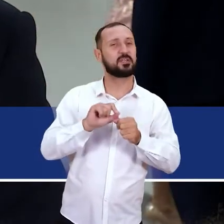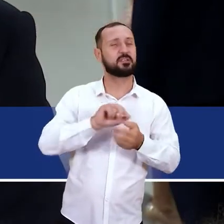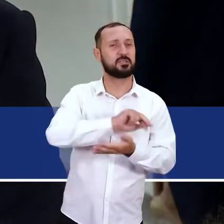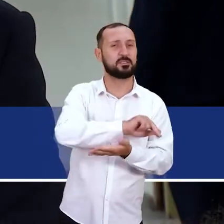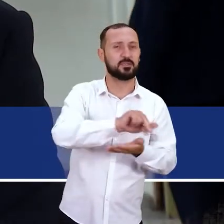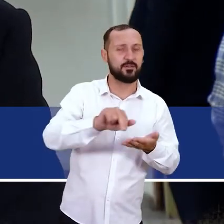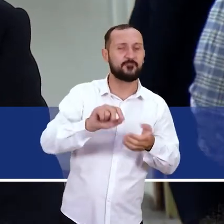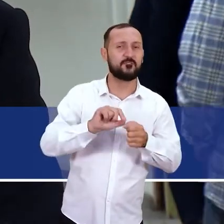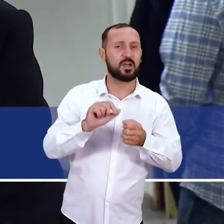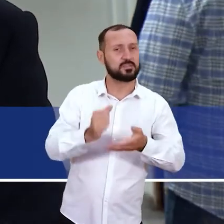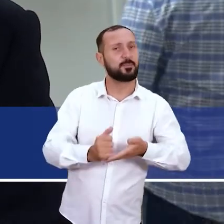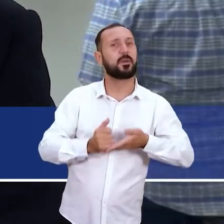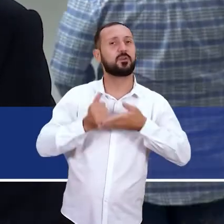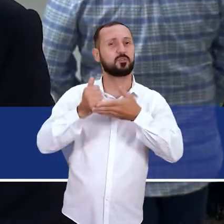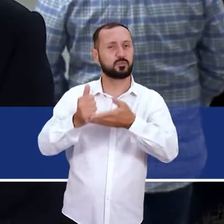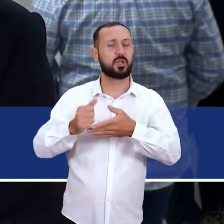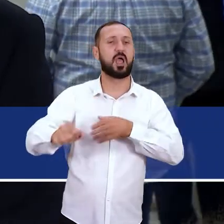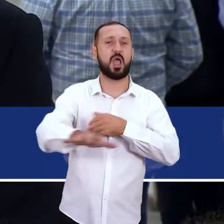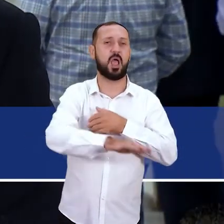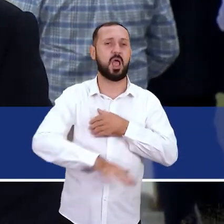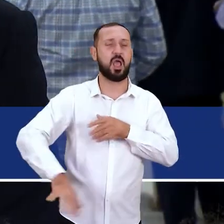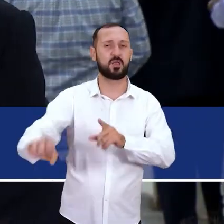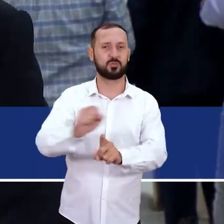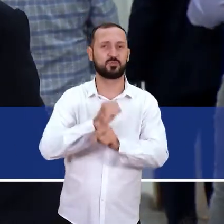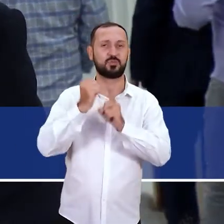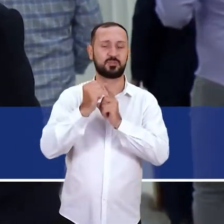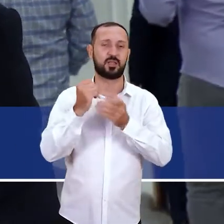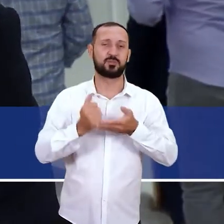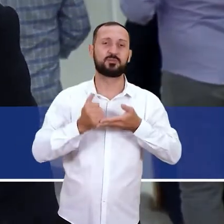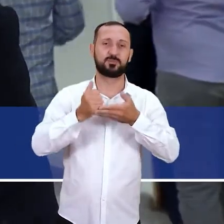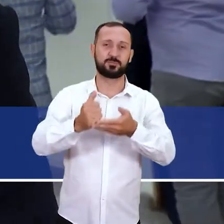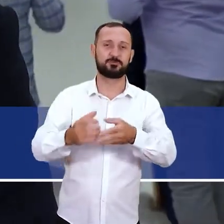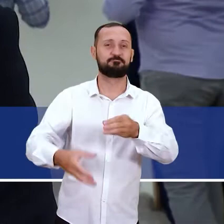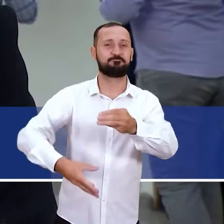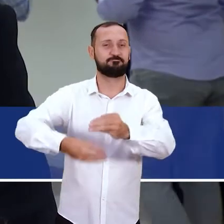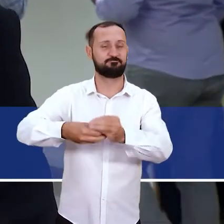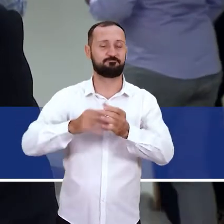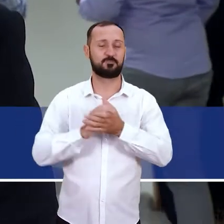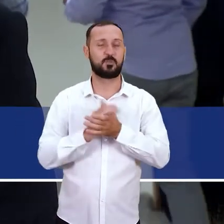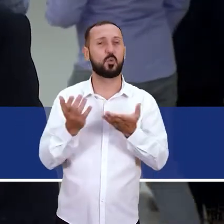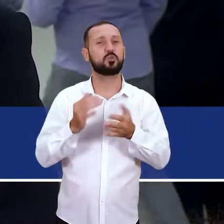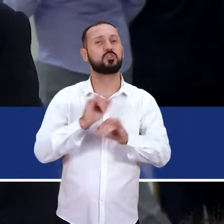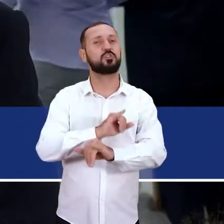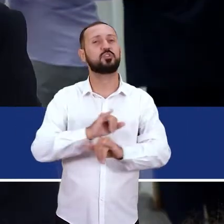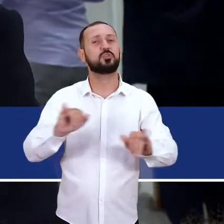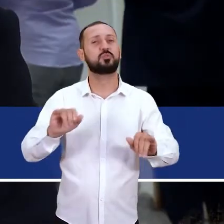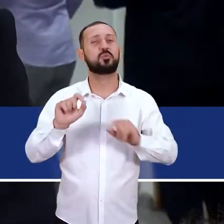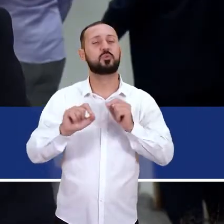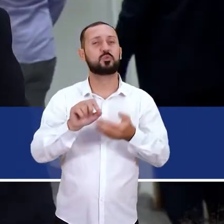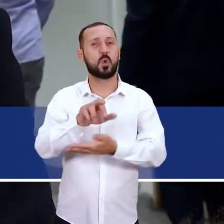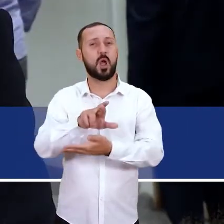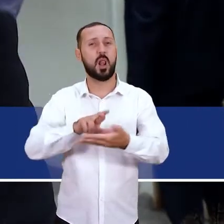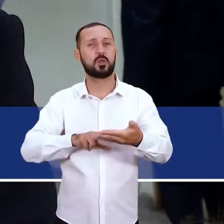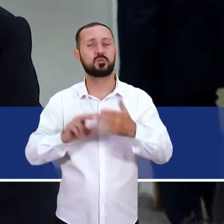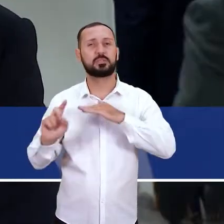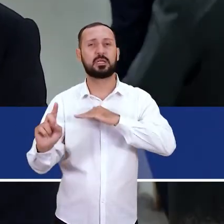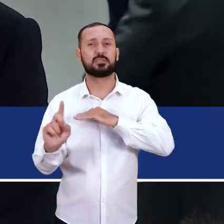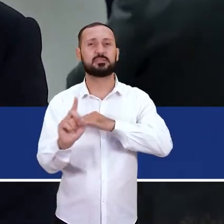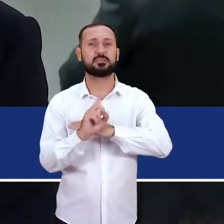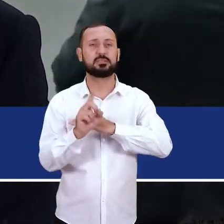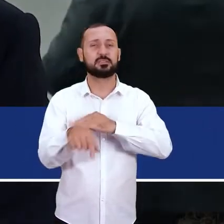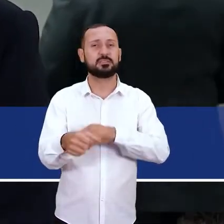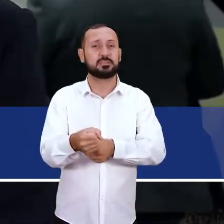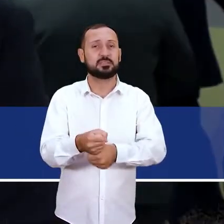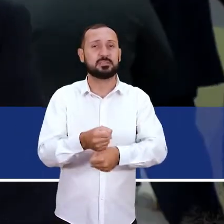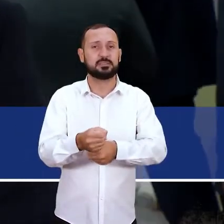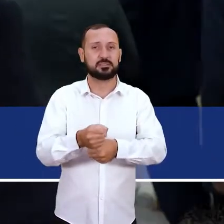tem feito muito e fará mais ainda em prol da sociedade como retribuição. Hoje nós divulgamos o nosso relatório de